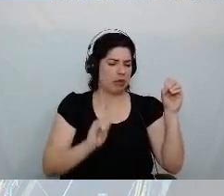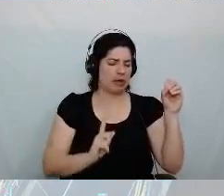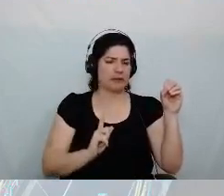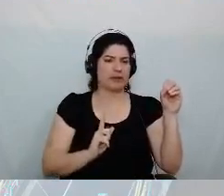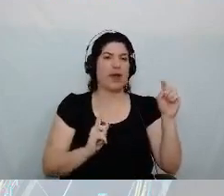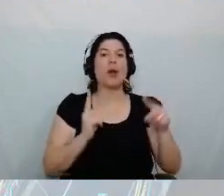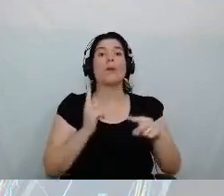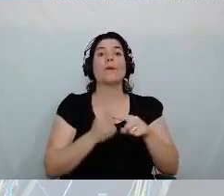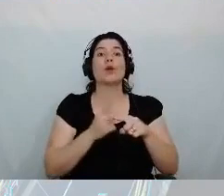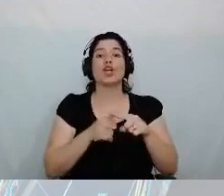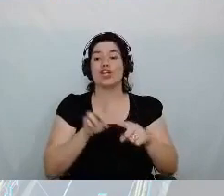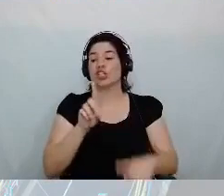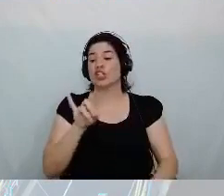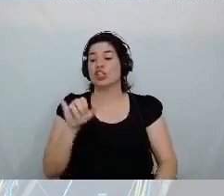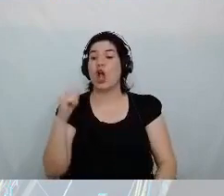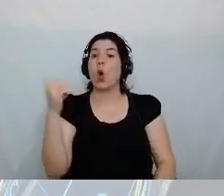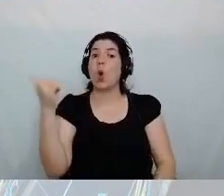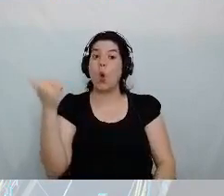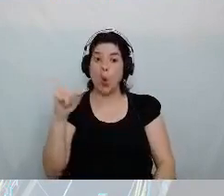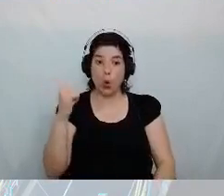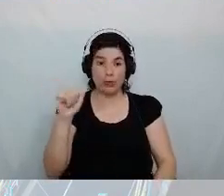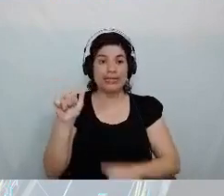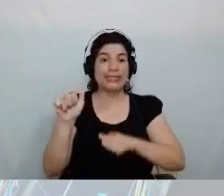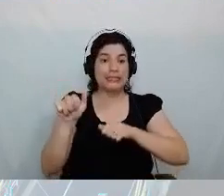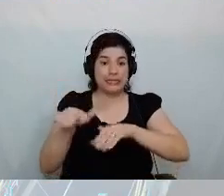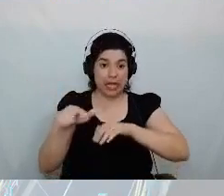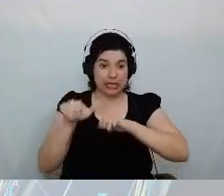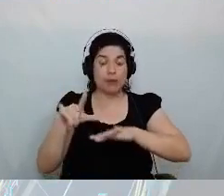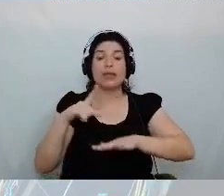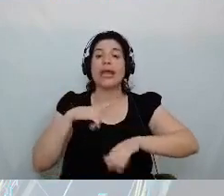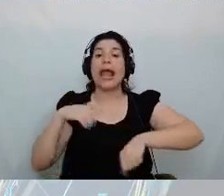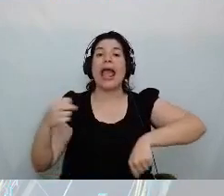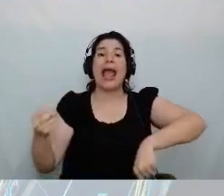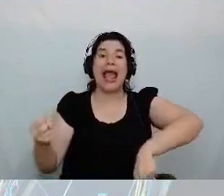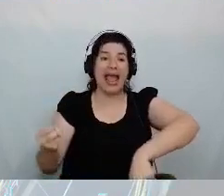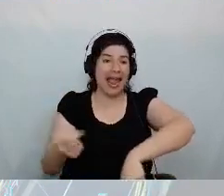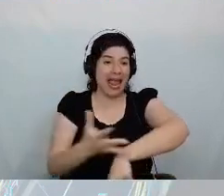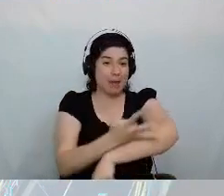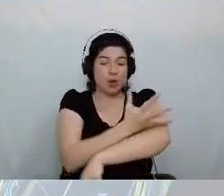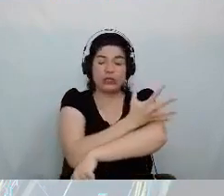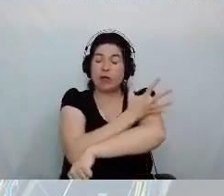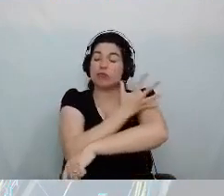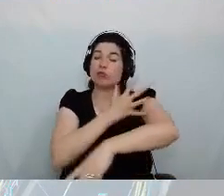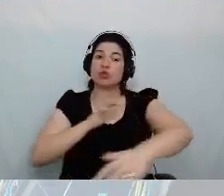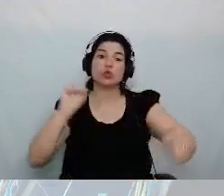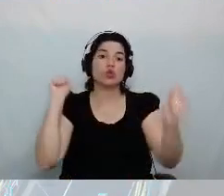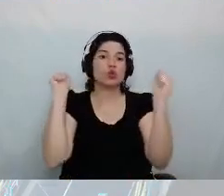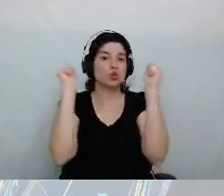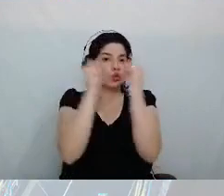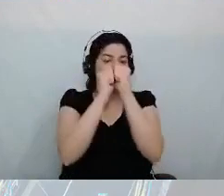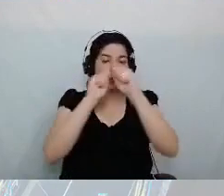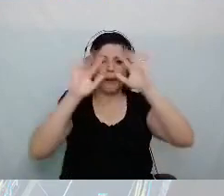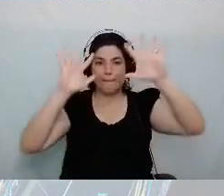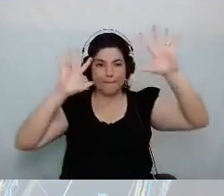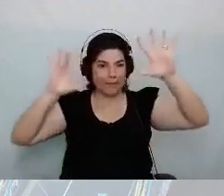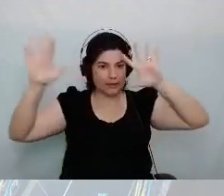dia 11 teve uma emoção atrelada a um pensamento.